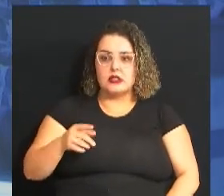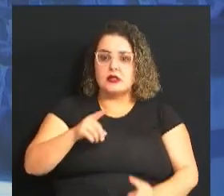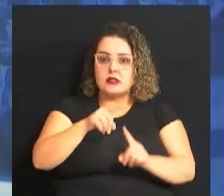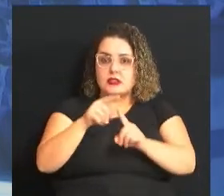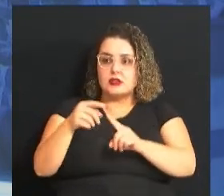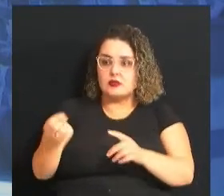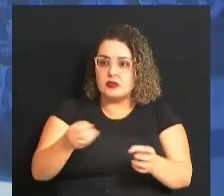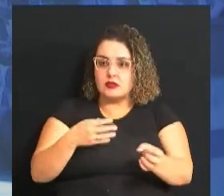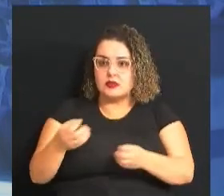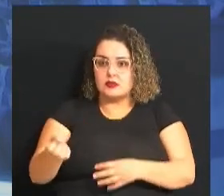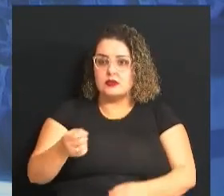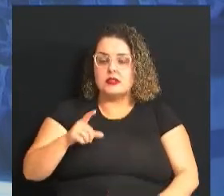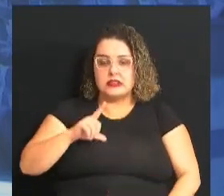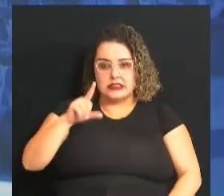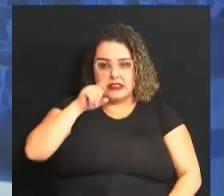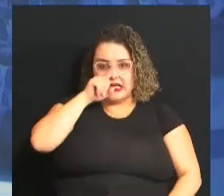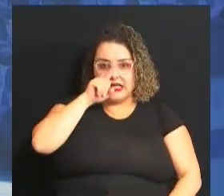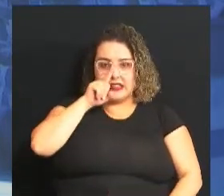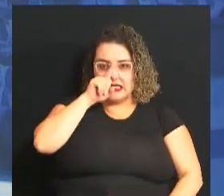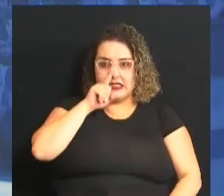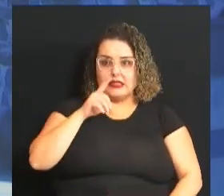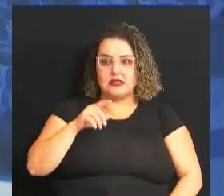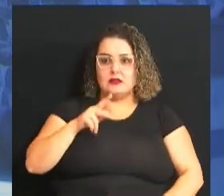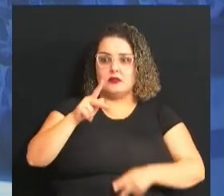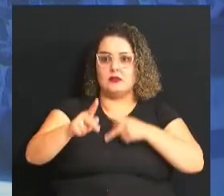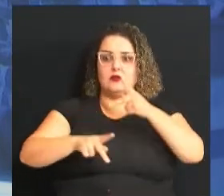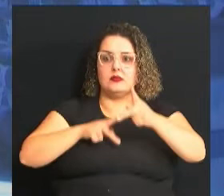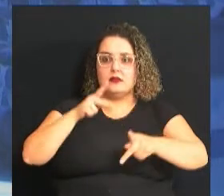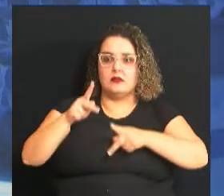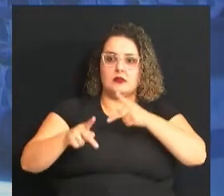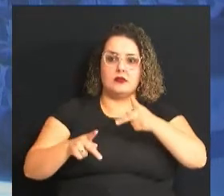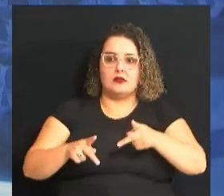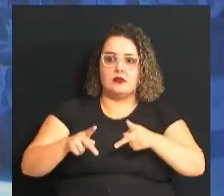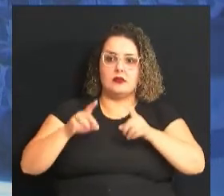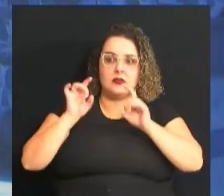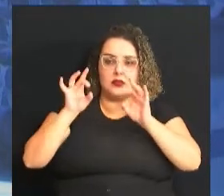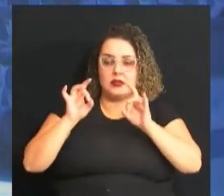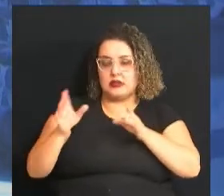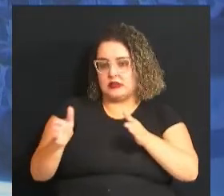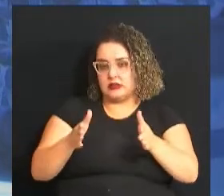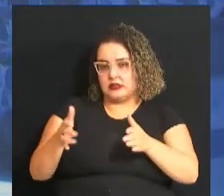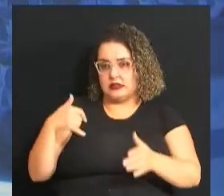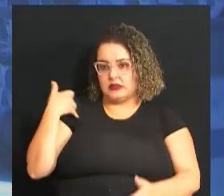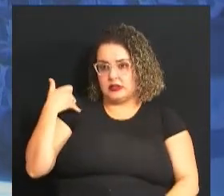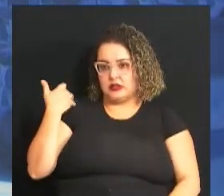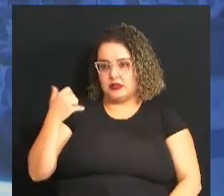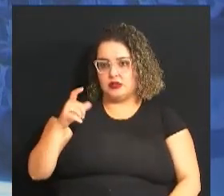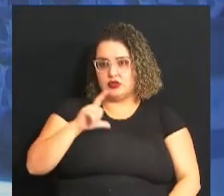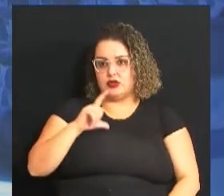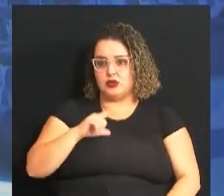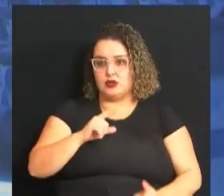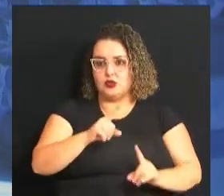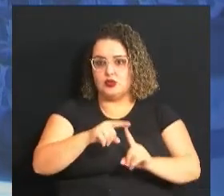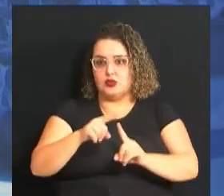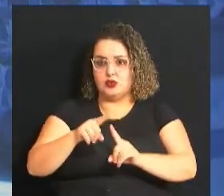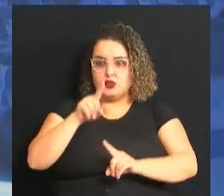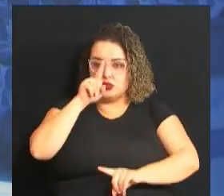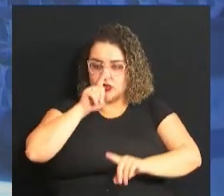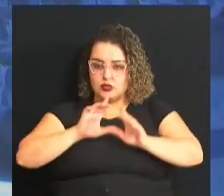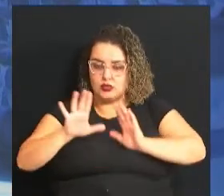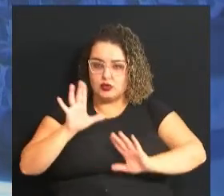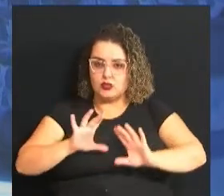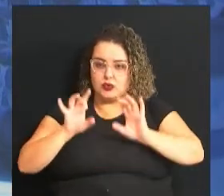ainda traz riscos para a população, especialmente dessa faixa etária? Existe algum tipo de cuidado